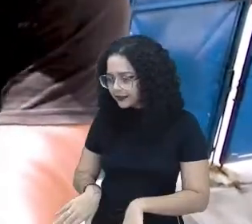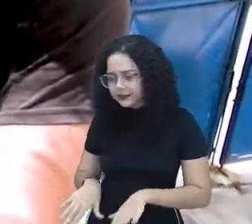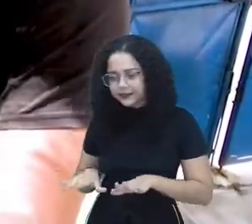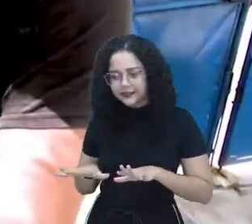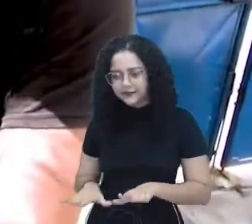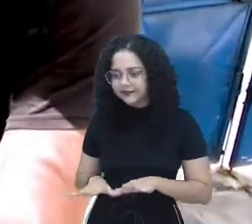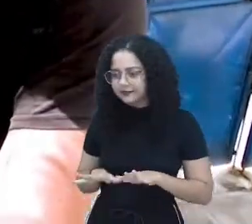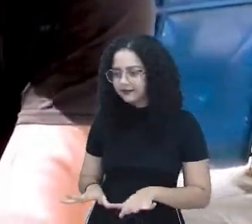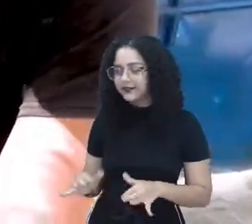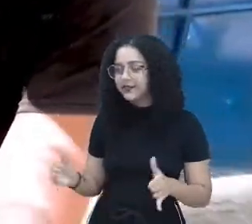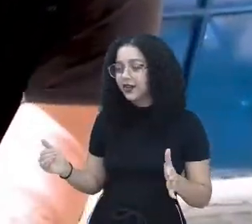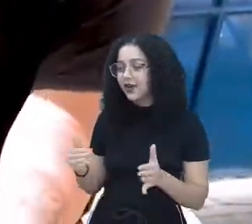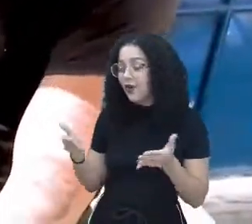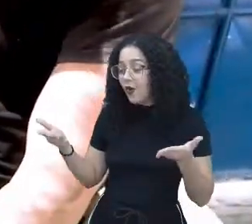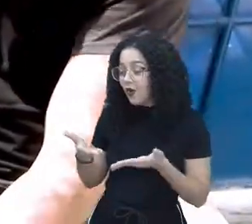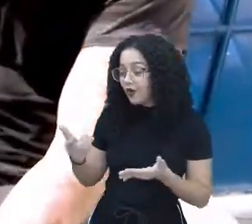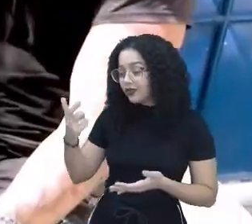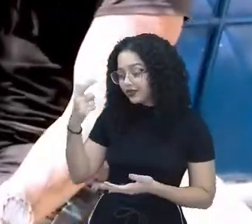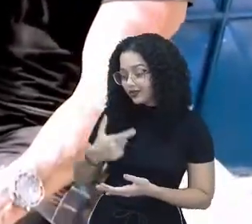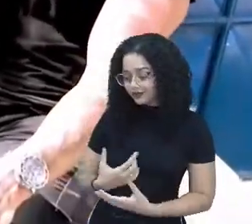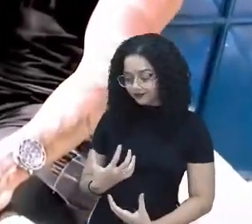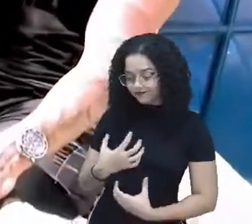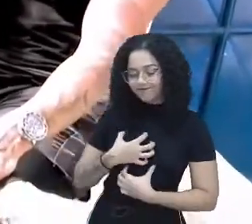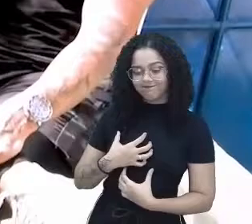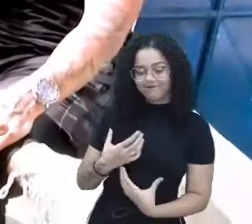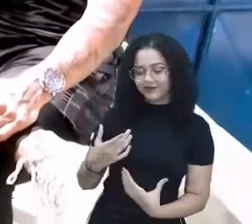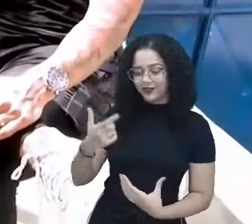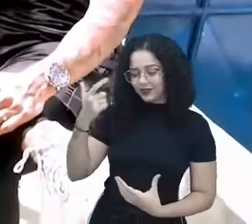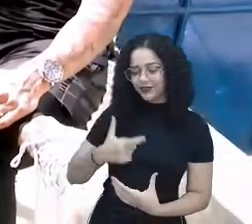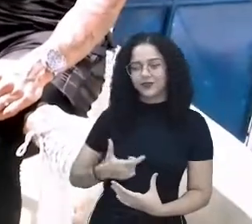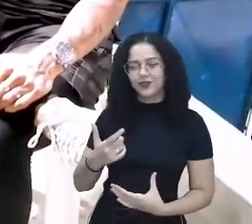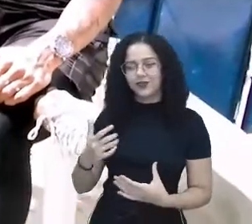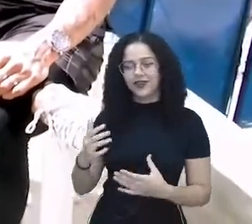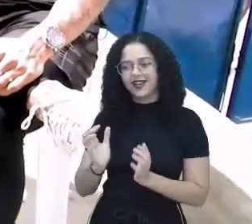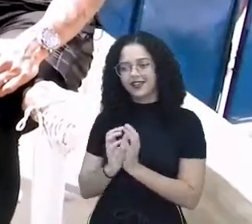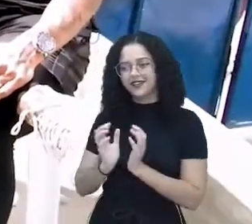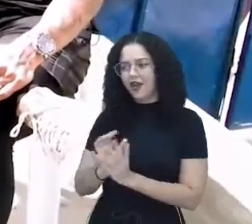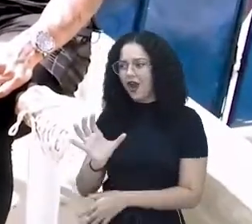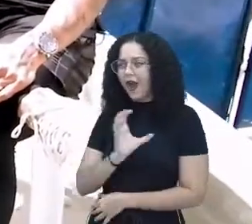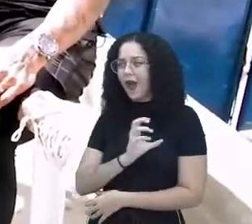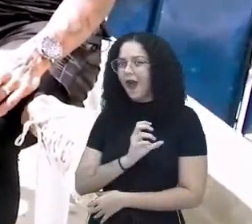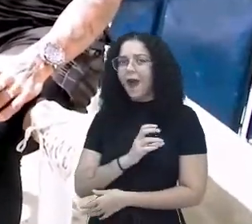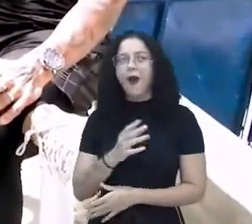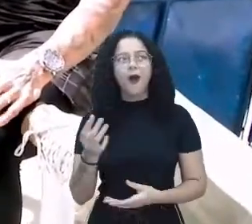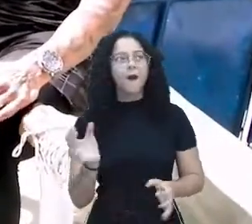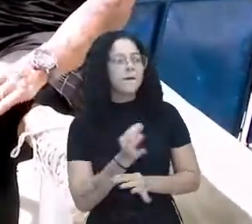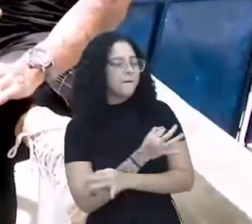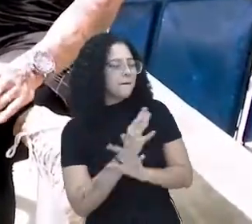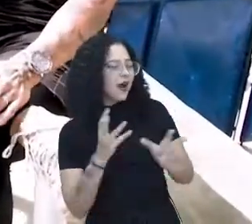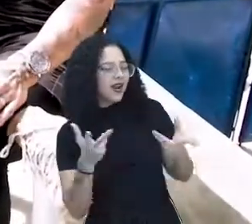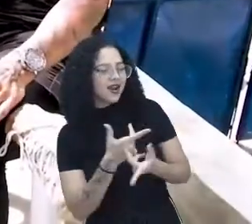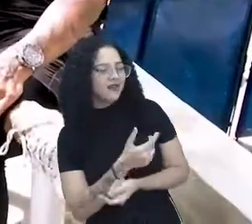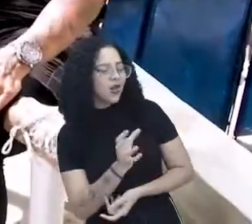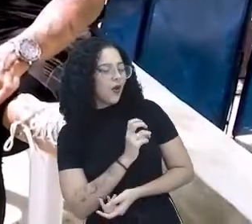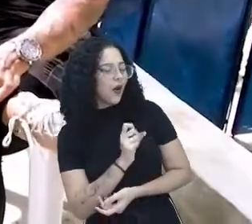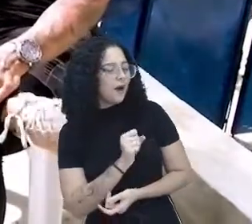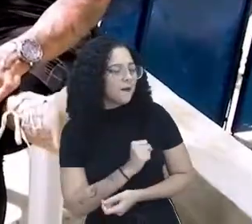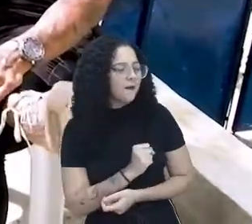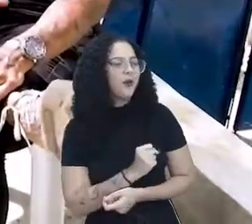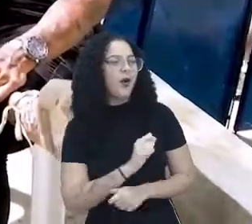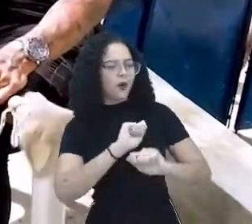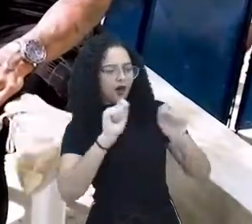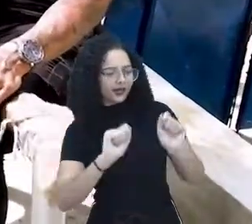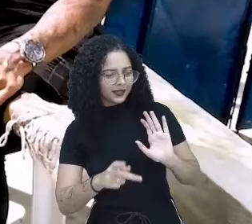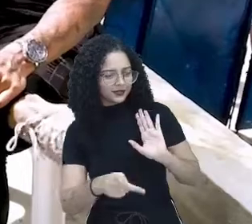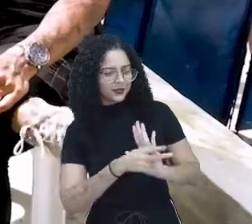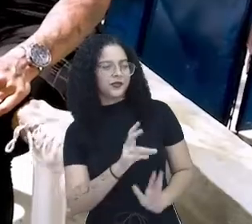e hoje me considero super recifense. Ai, que maravilha, tá vendo? O amor trazendo, né? Exatamente. Um artista do amor pra